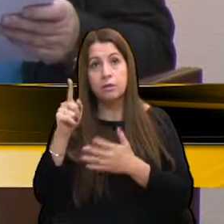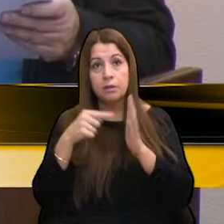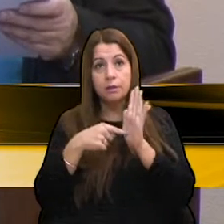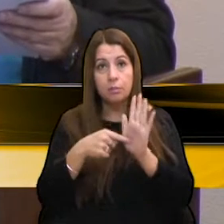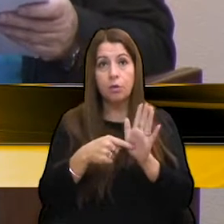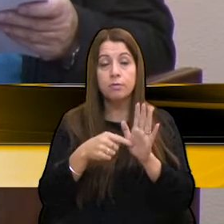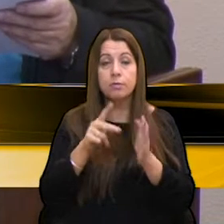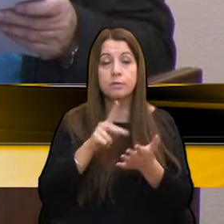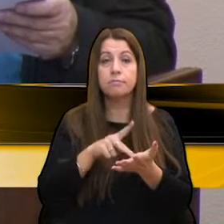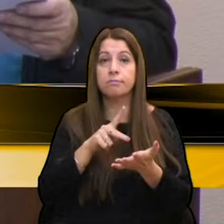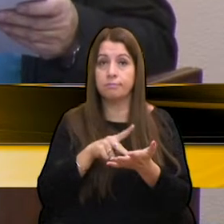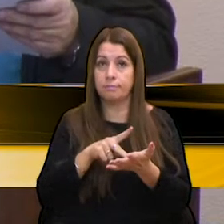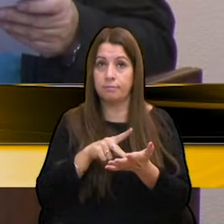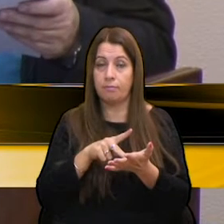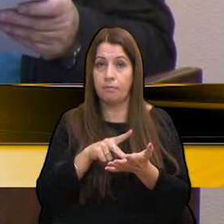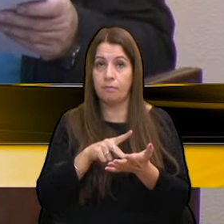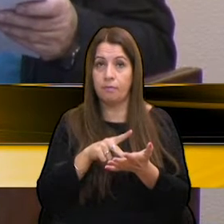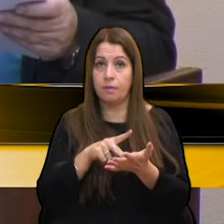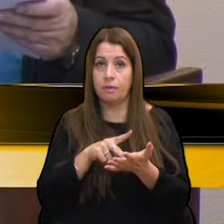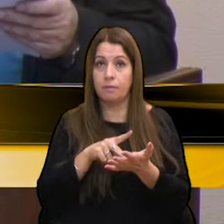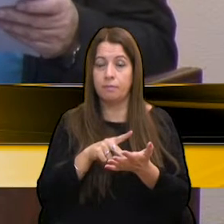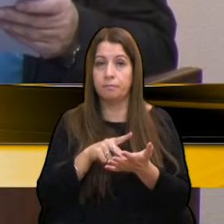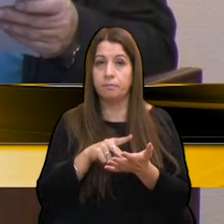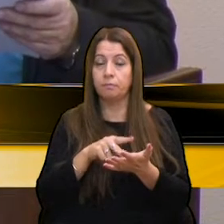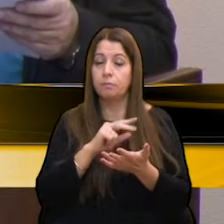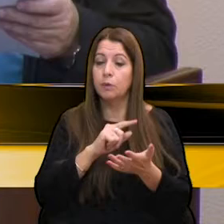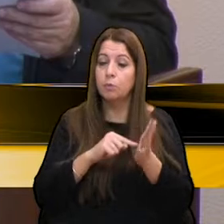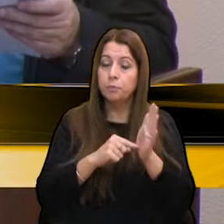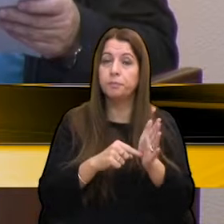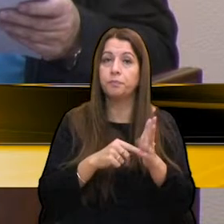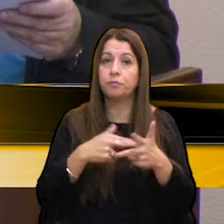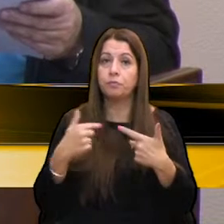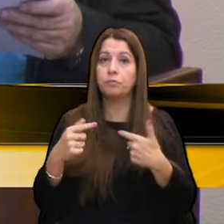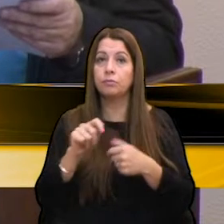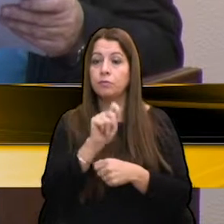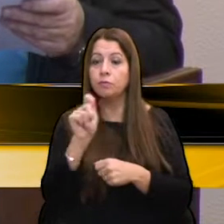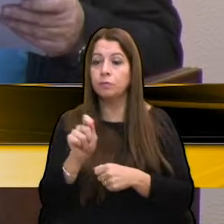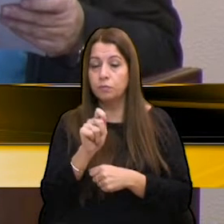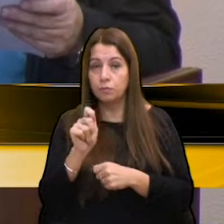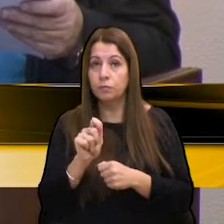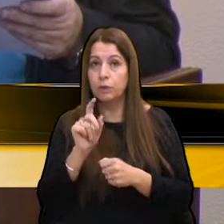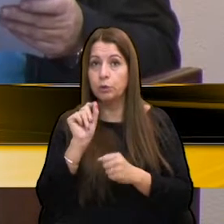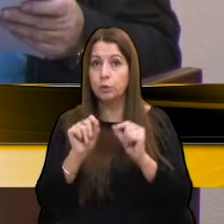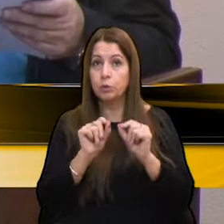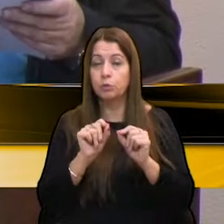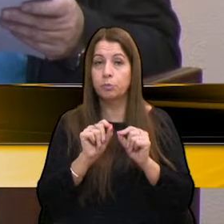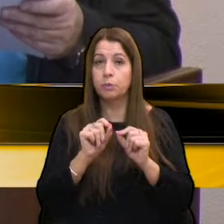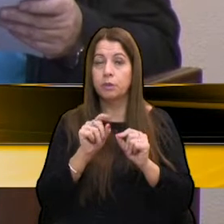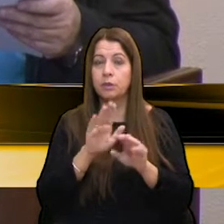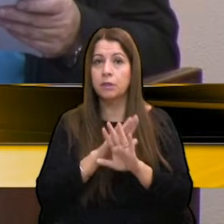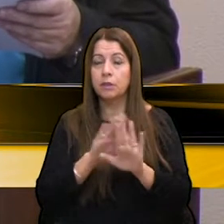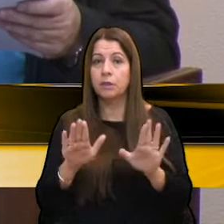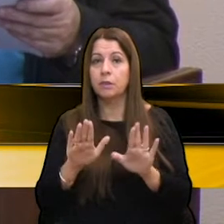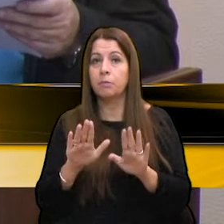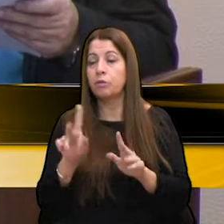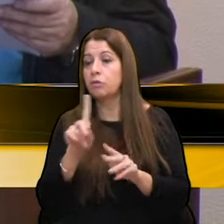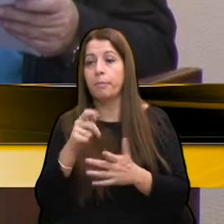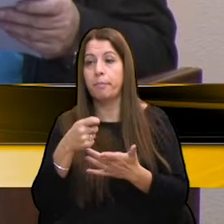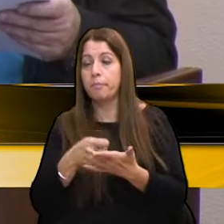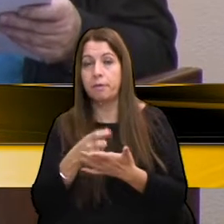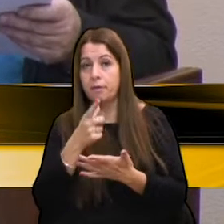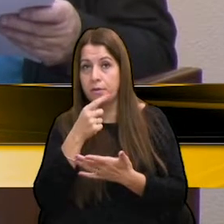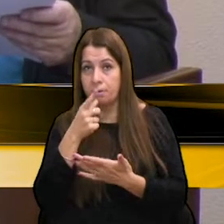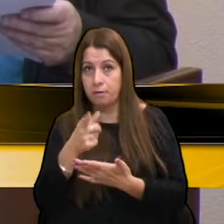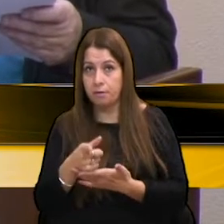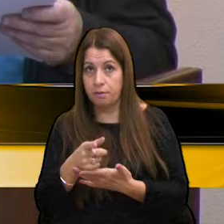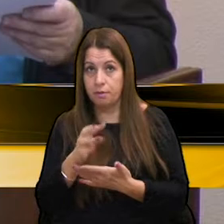mostre verídico, notificar as mencionadas associações sobre a extinção da isenção da cobrança